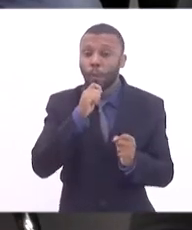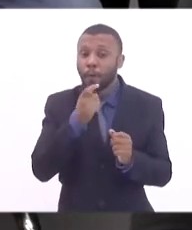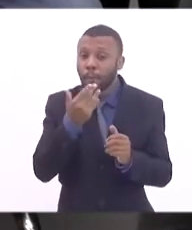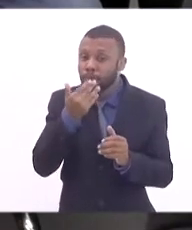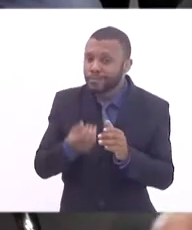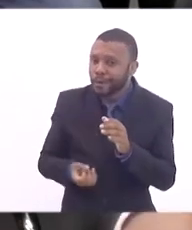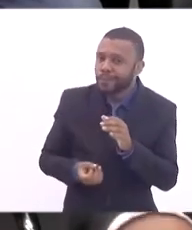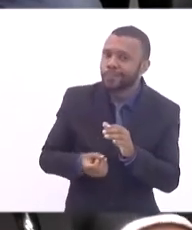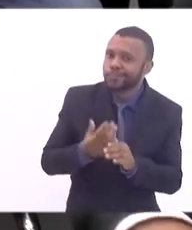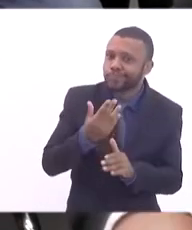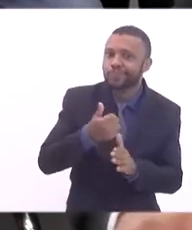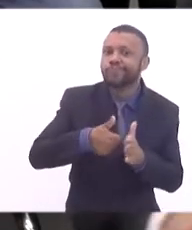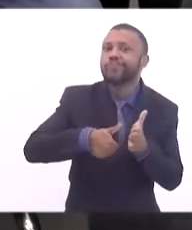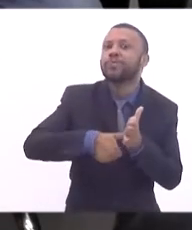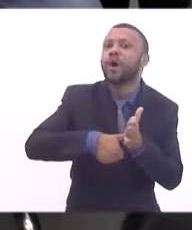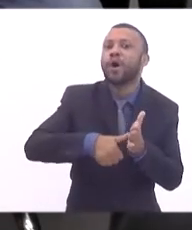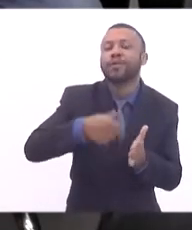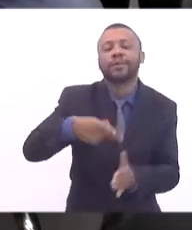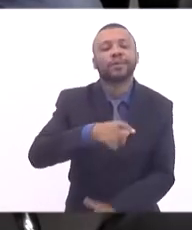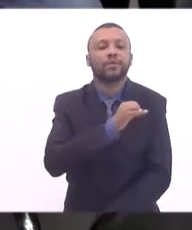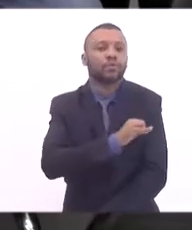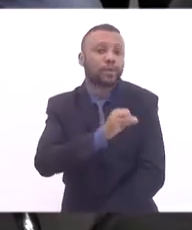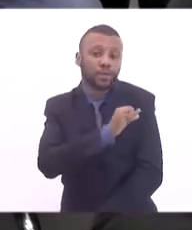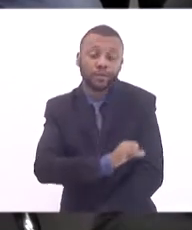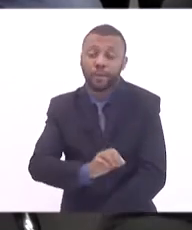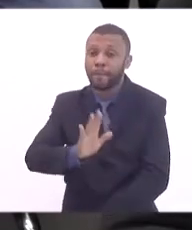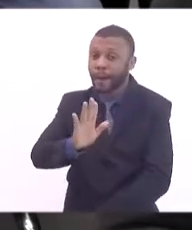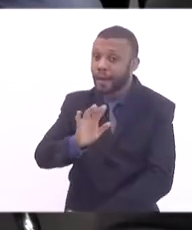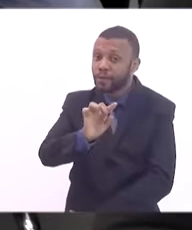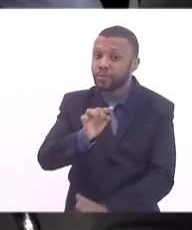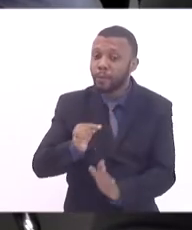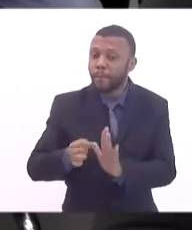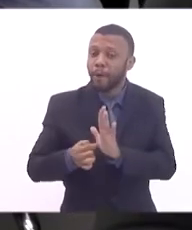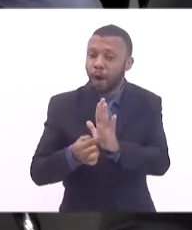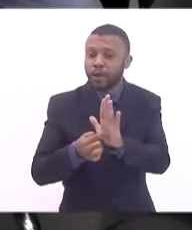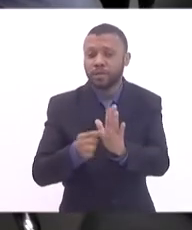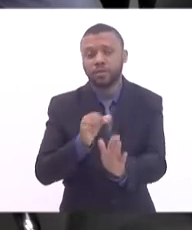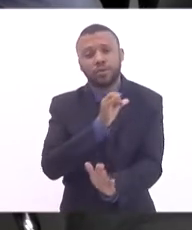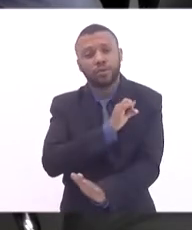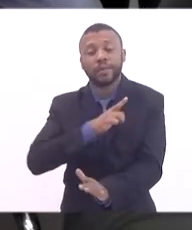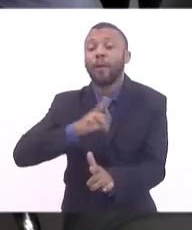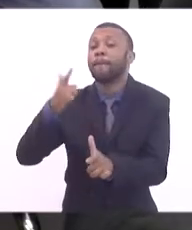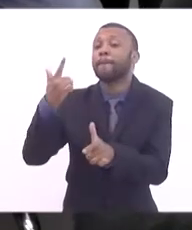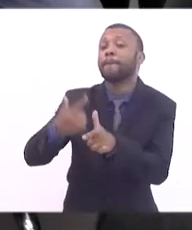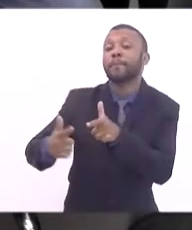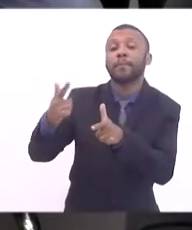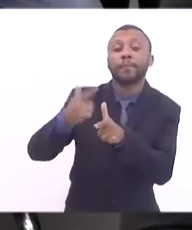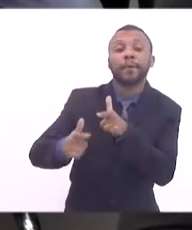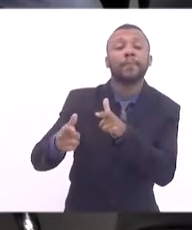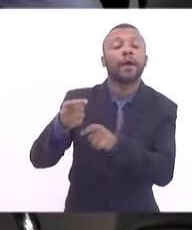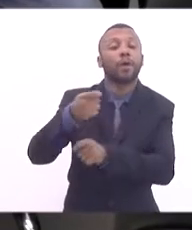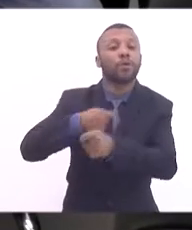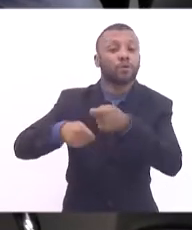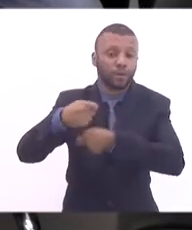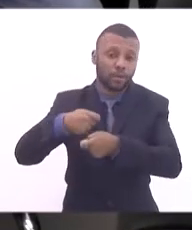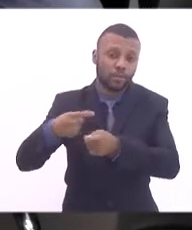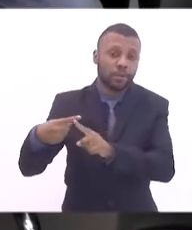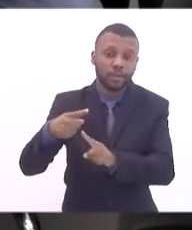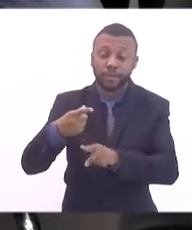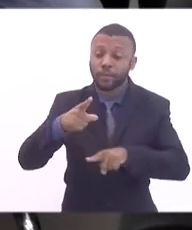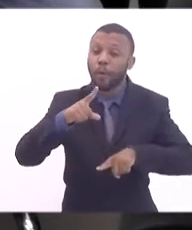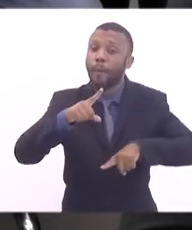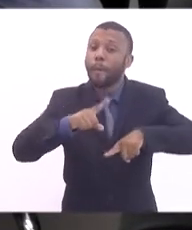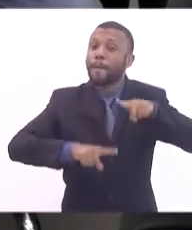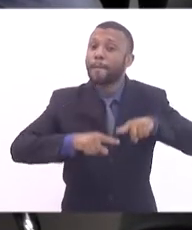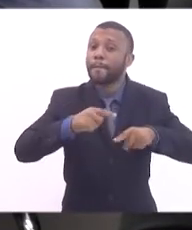para o estado do Rio efetivamente um problema econômico porque nós temos o petróleo temos o gás temos a matéria-prima